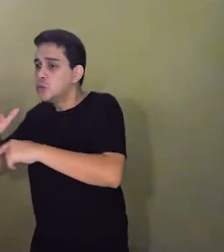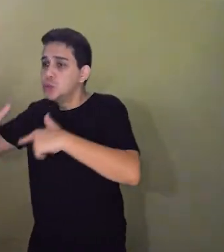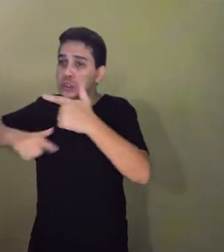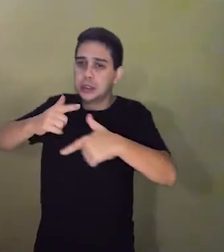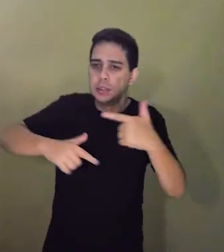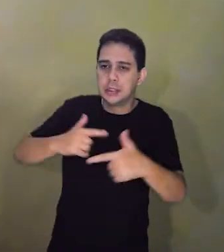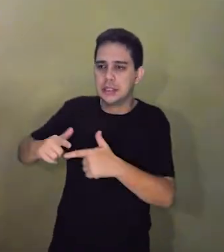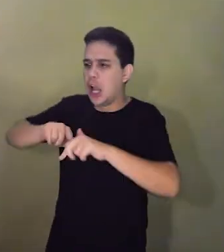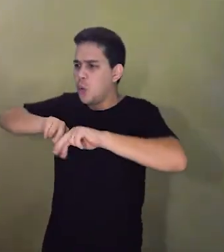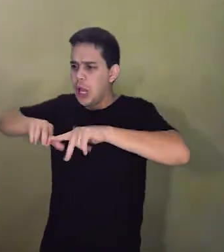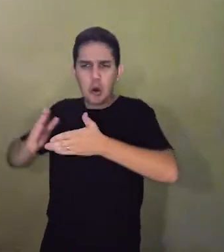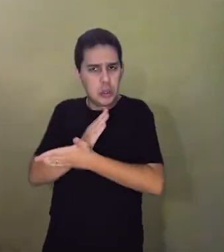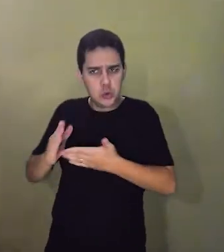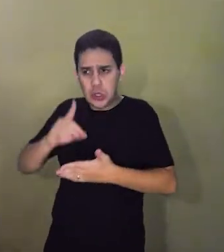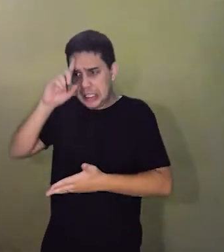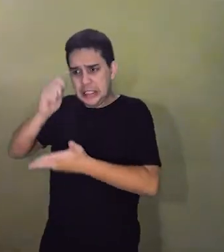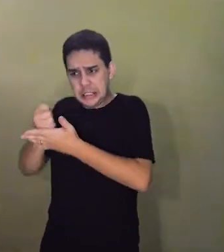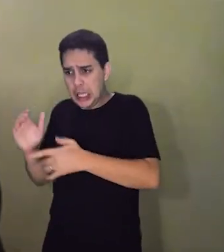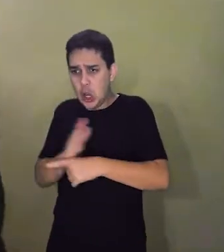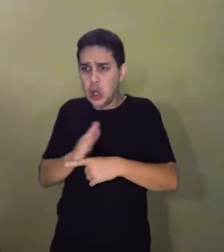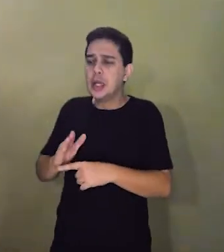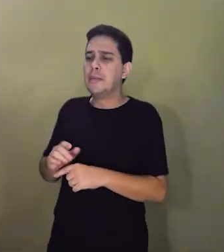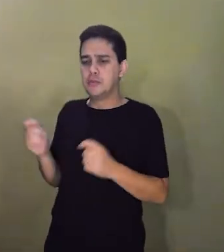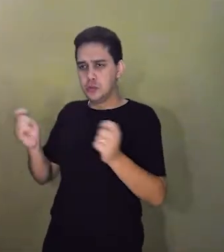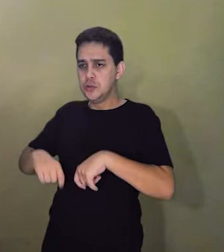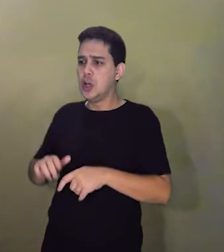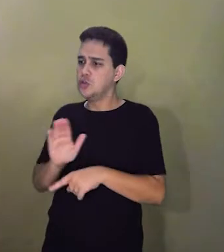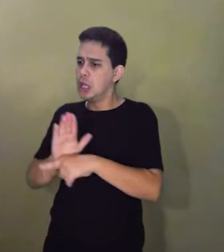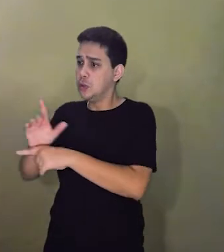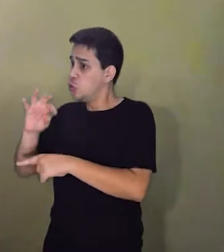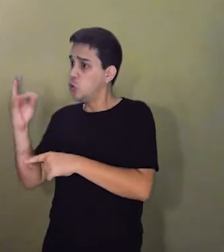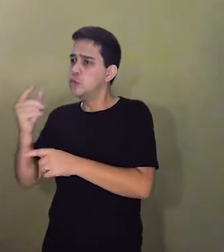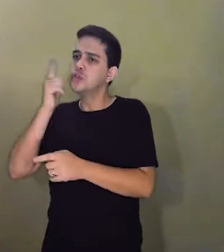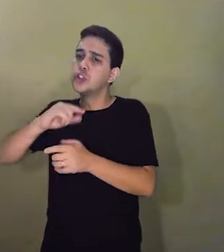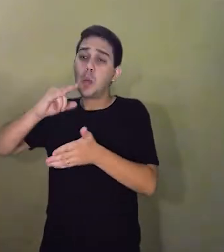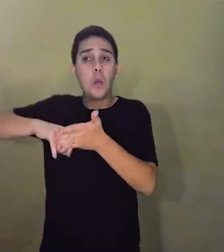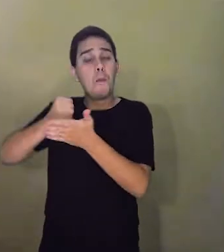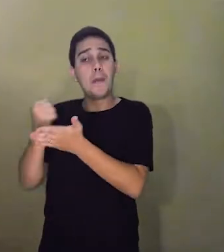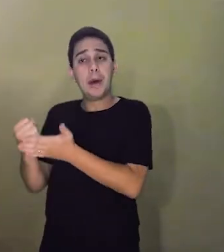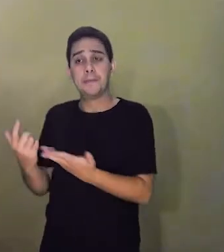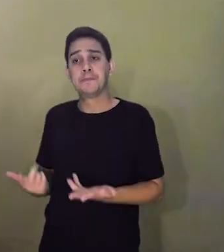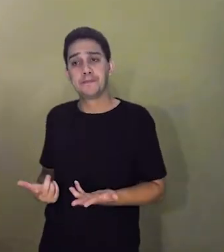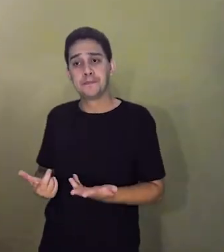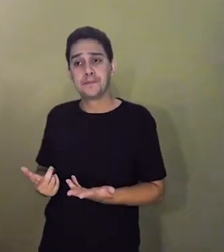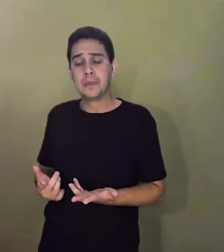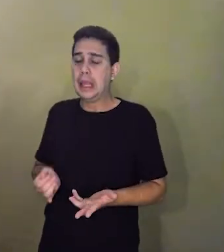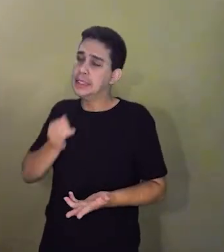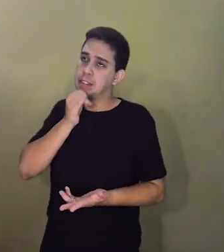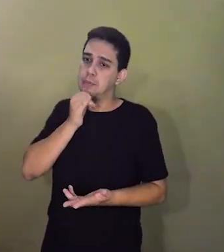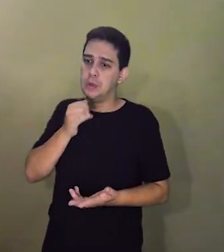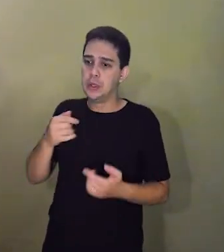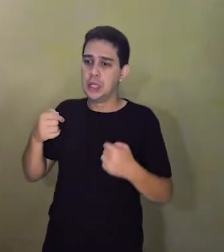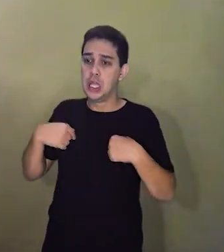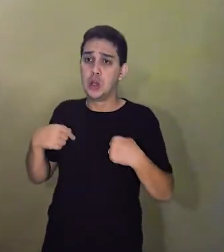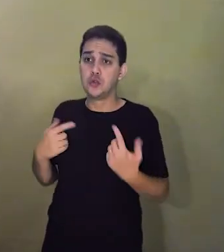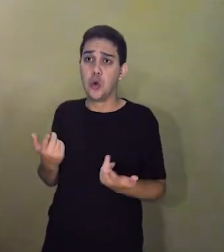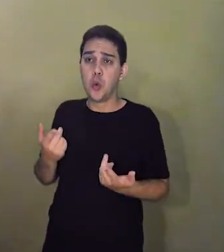evitam o subregistro. Às vezes, é uma busca ativa que tem que ser feita. Então, por exemplo, se eu sou um prefeito